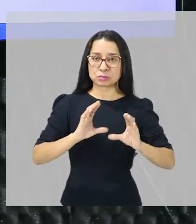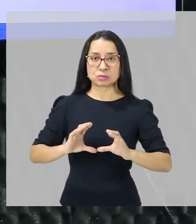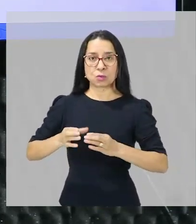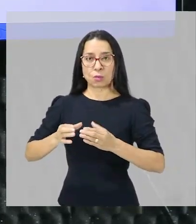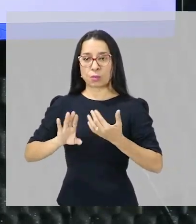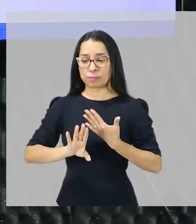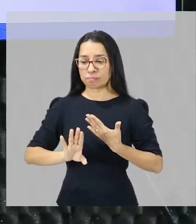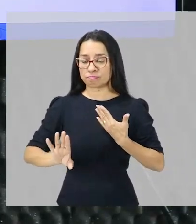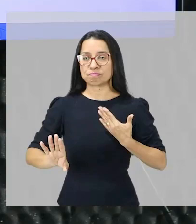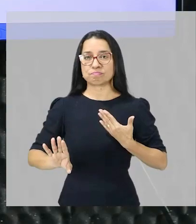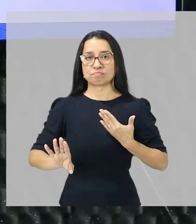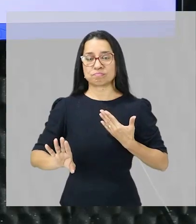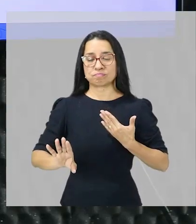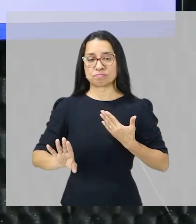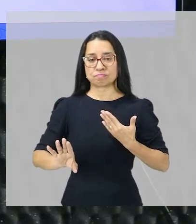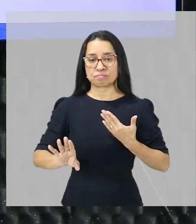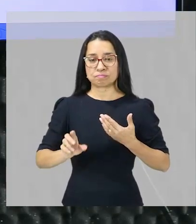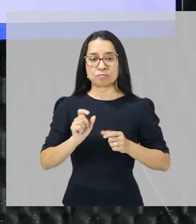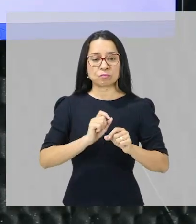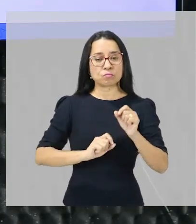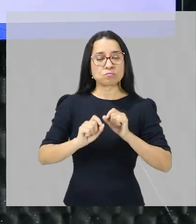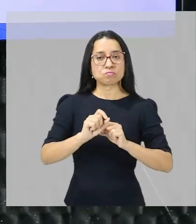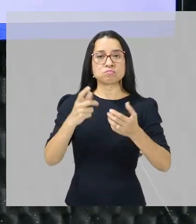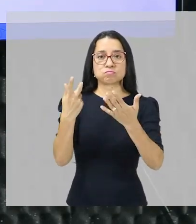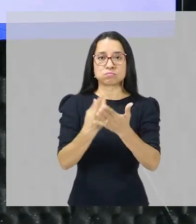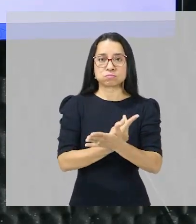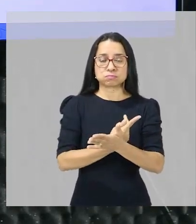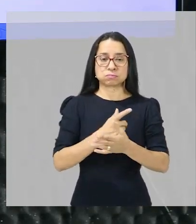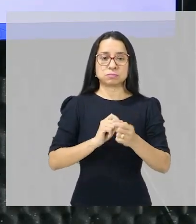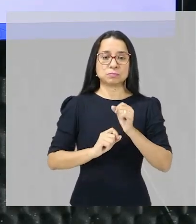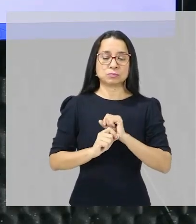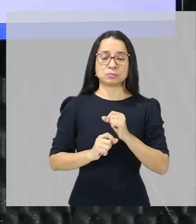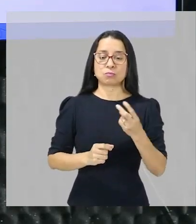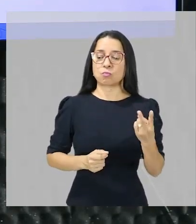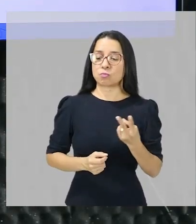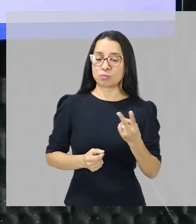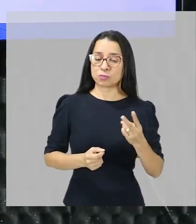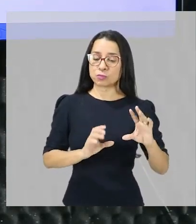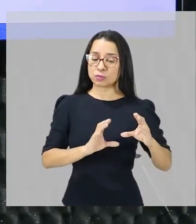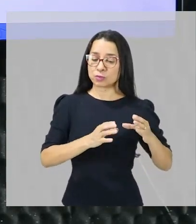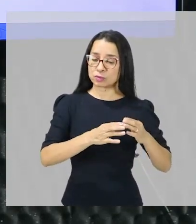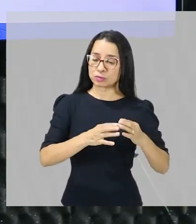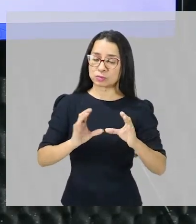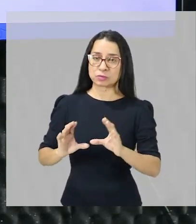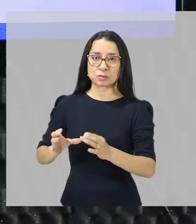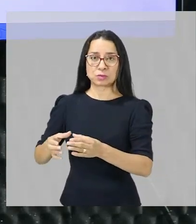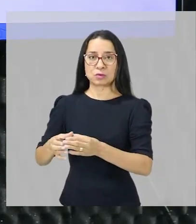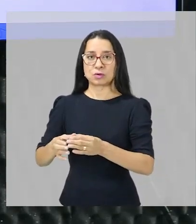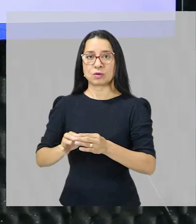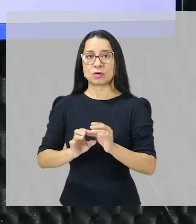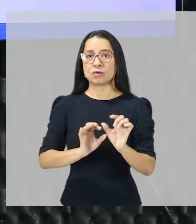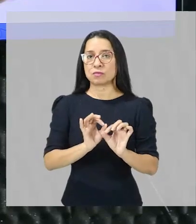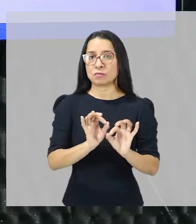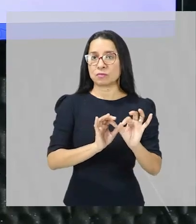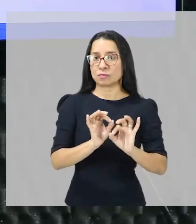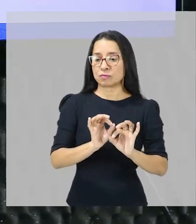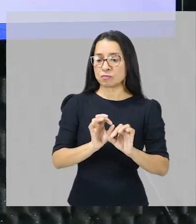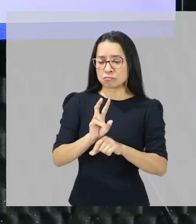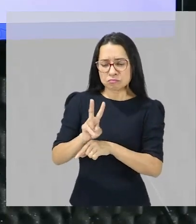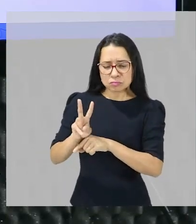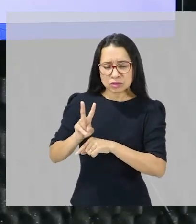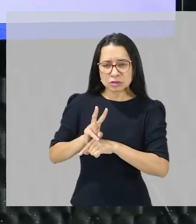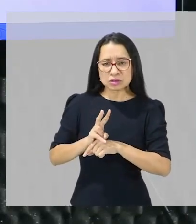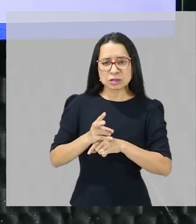2 grupos, tá certo? Aí o que foi que aconteceu? Os 2 grupos foram tratados de maneira idêntica, ou seja,